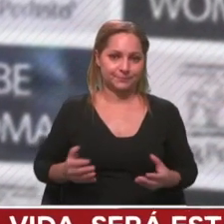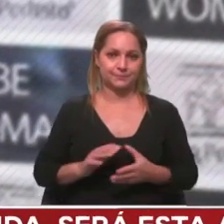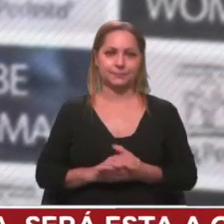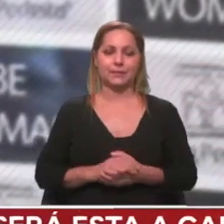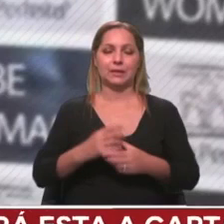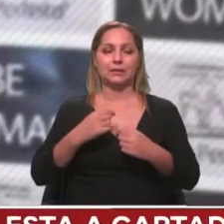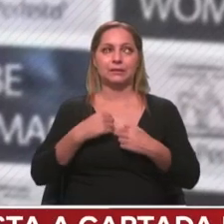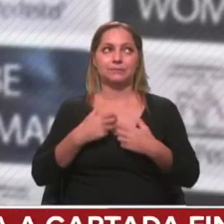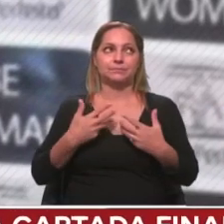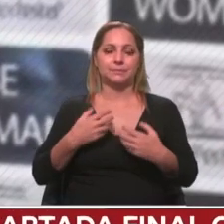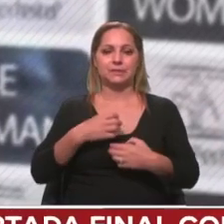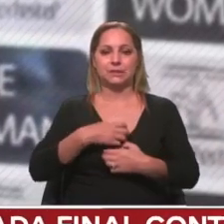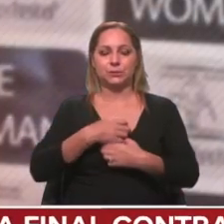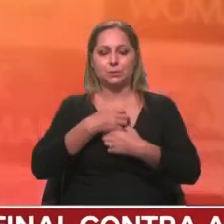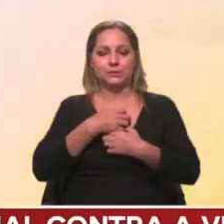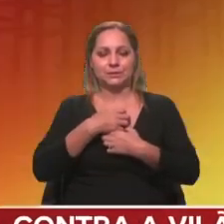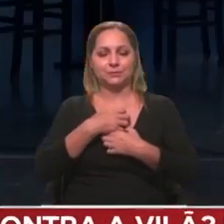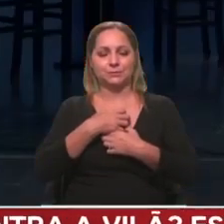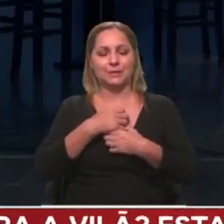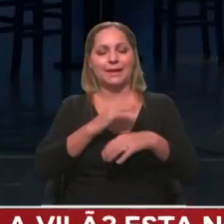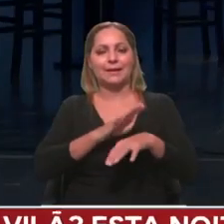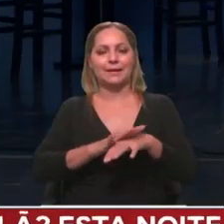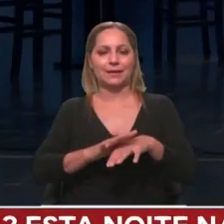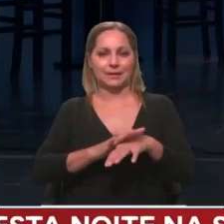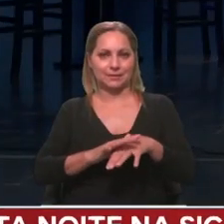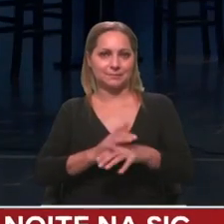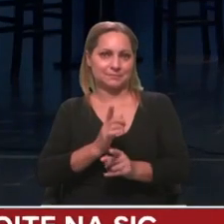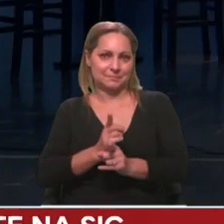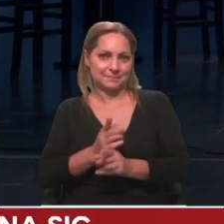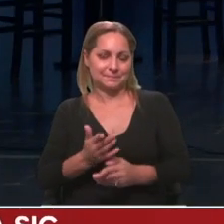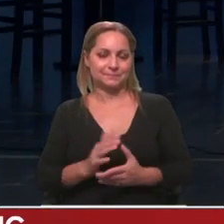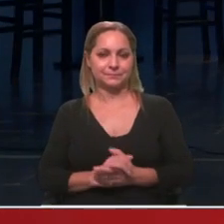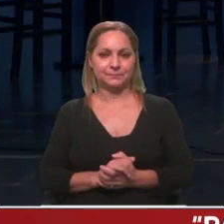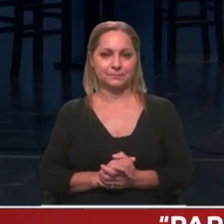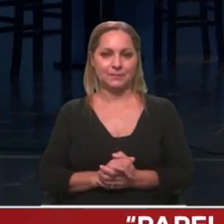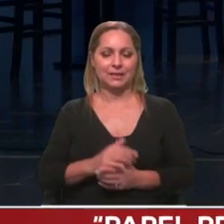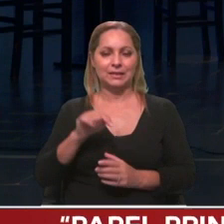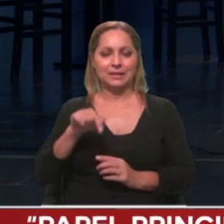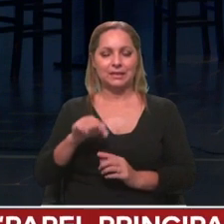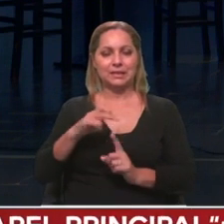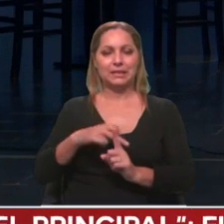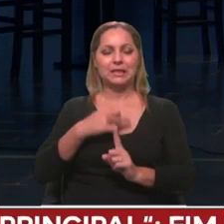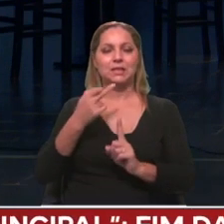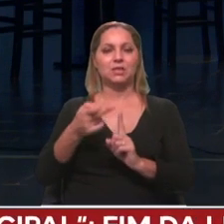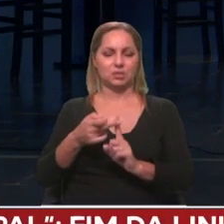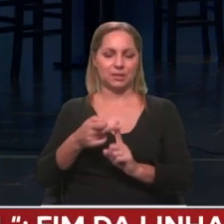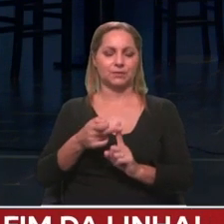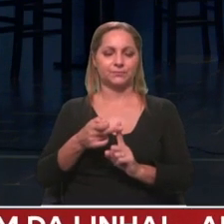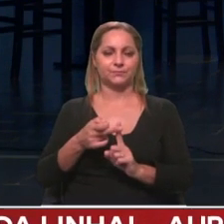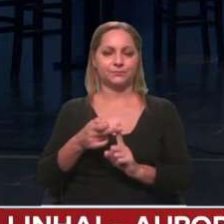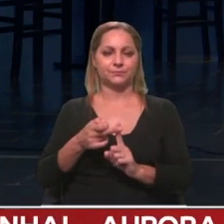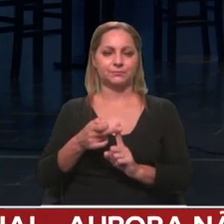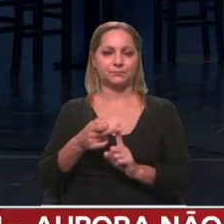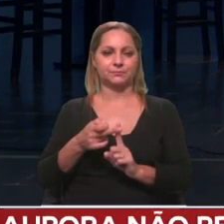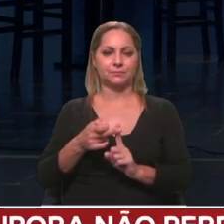acabo por me sentir super acarinhada, mesmo. E durante este ano, alguma